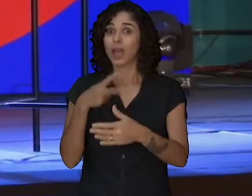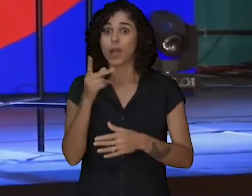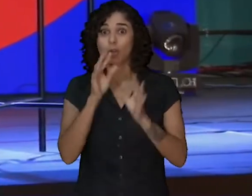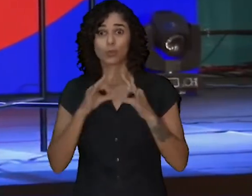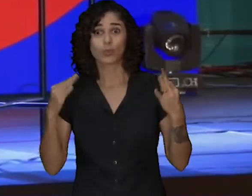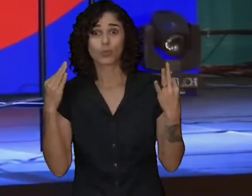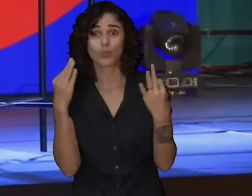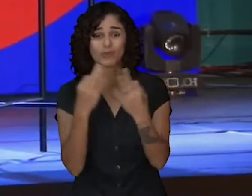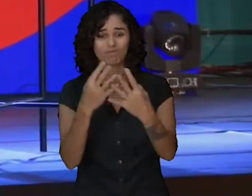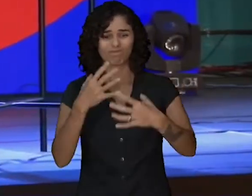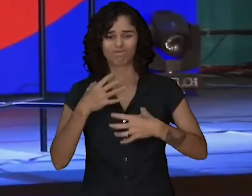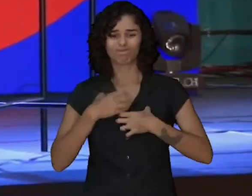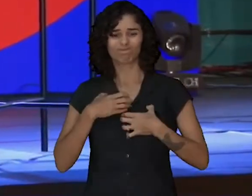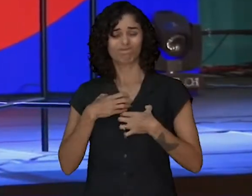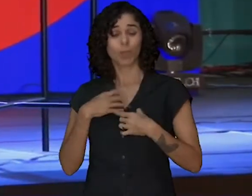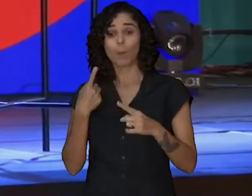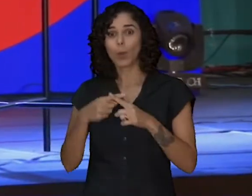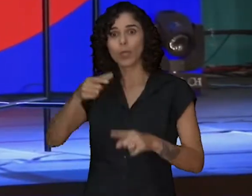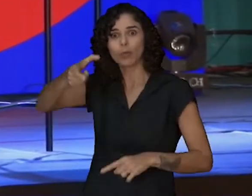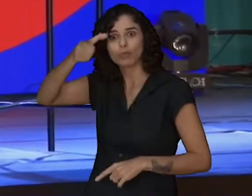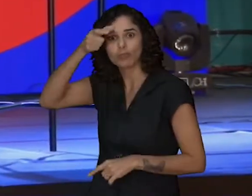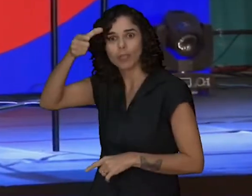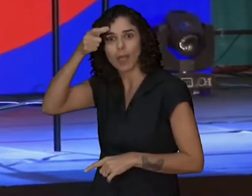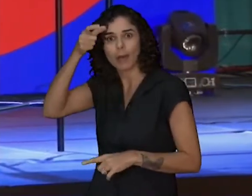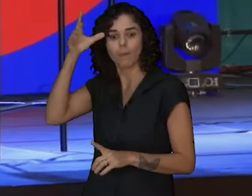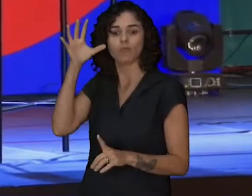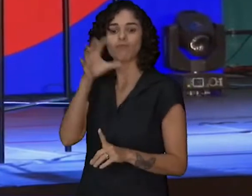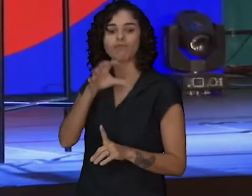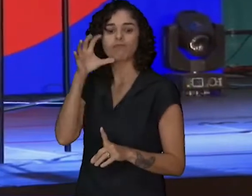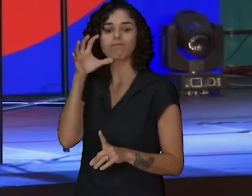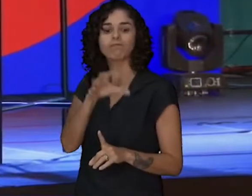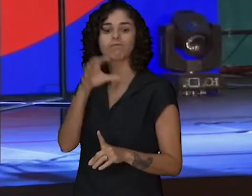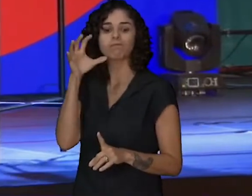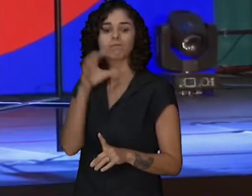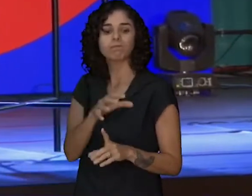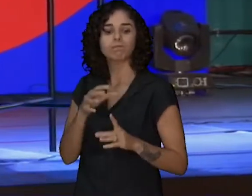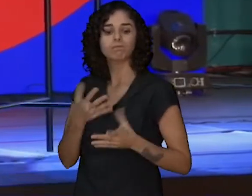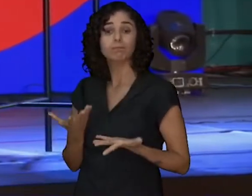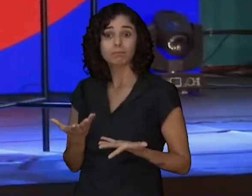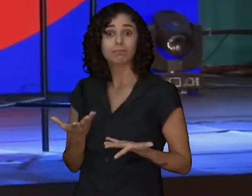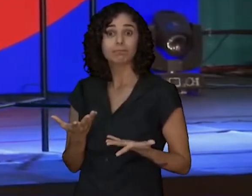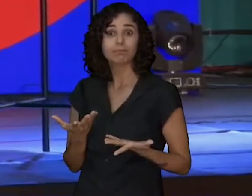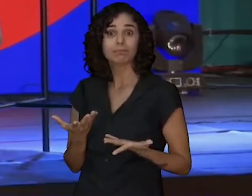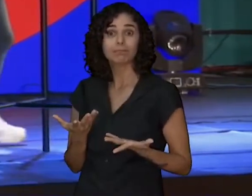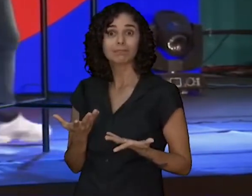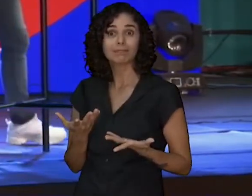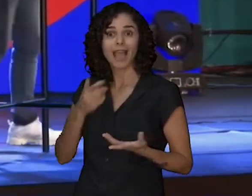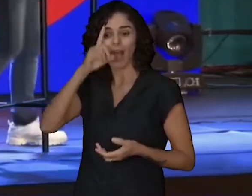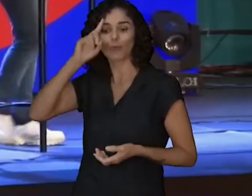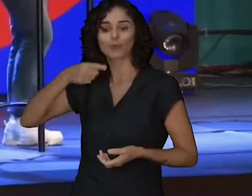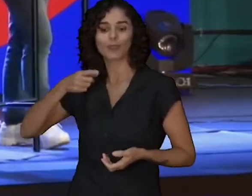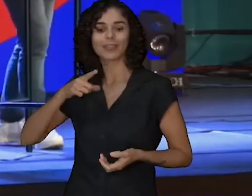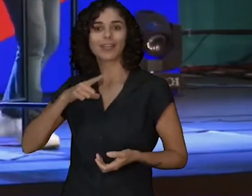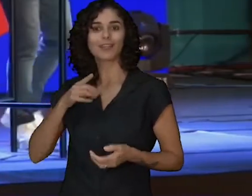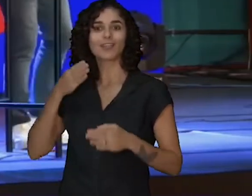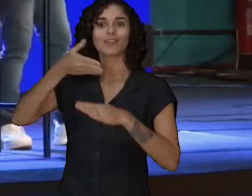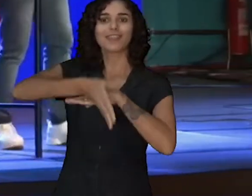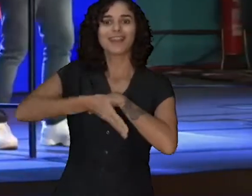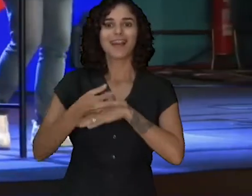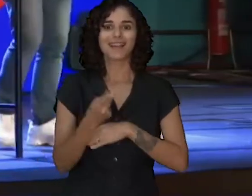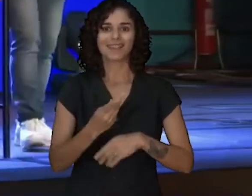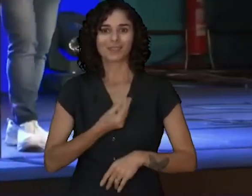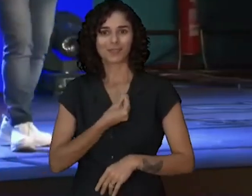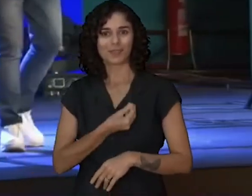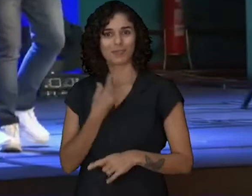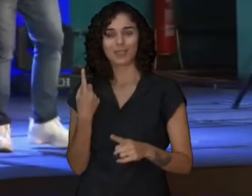tem espaço para atacar áreas da sua vida, porque você perde a concentração, você